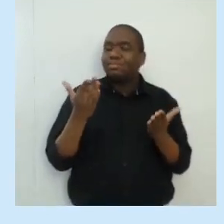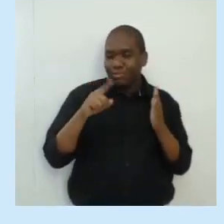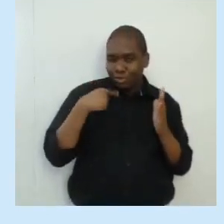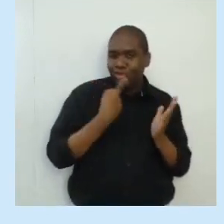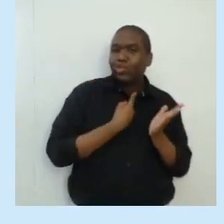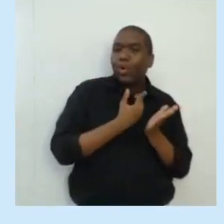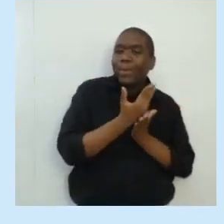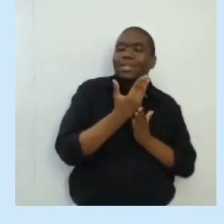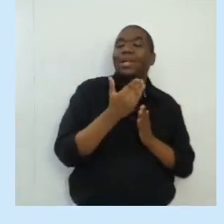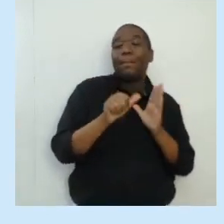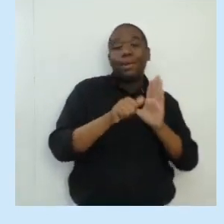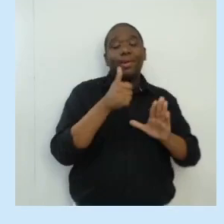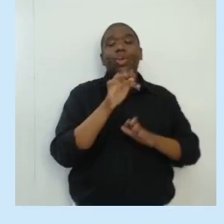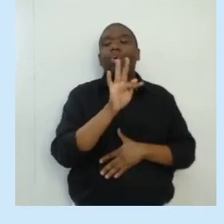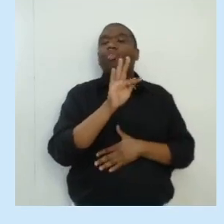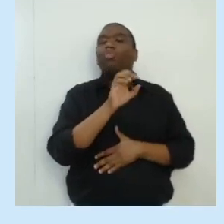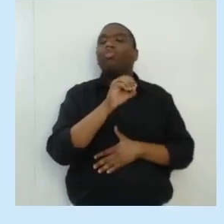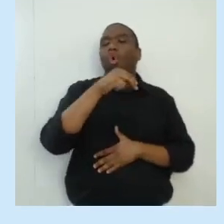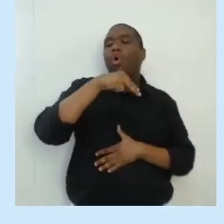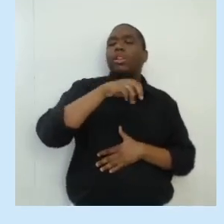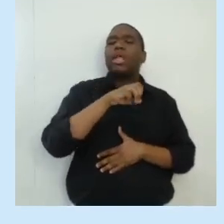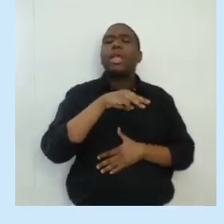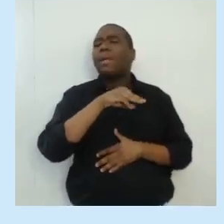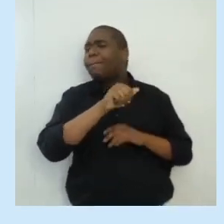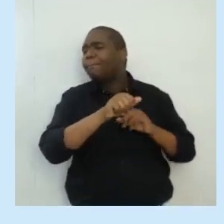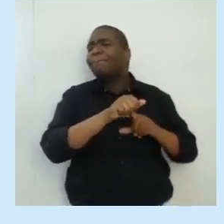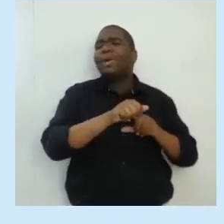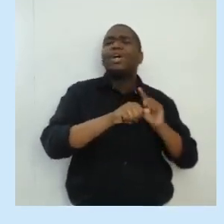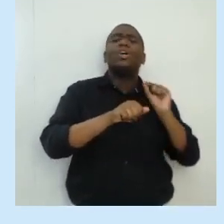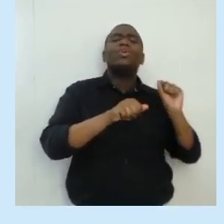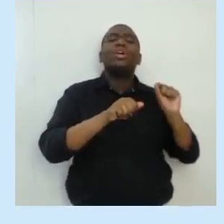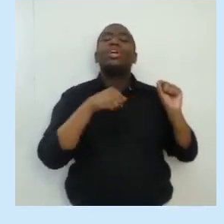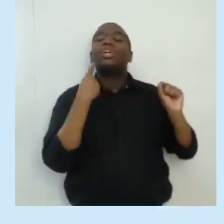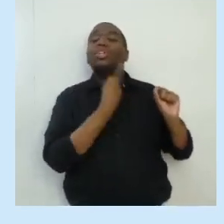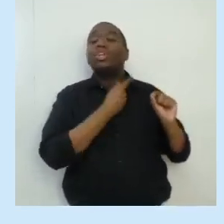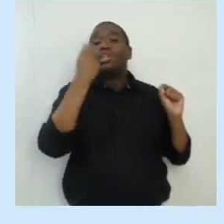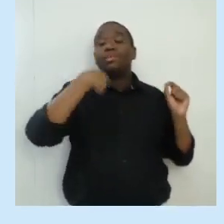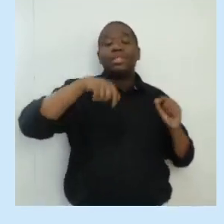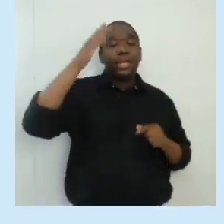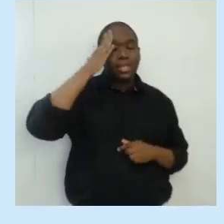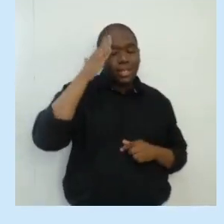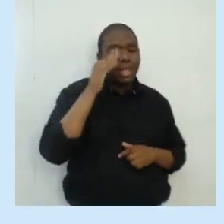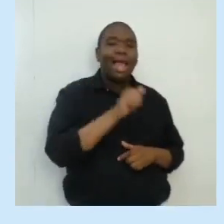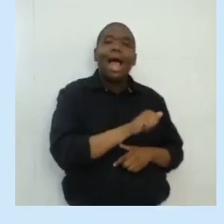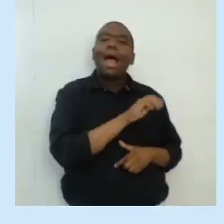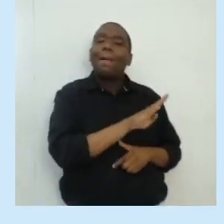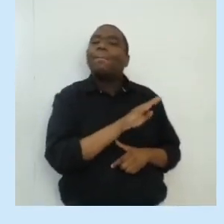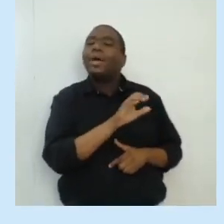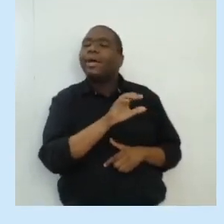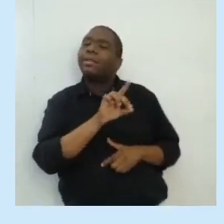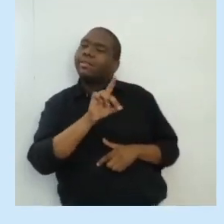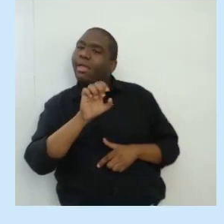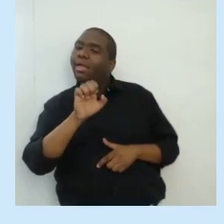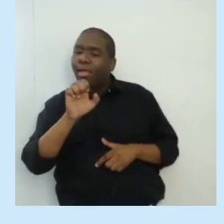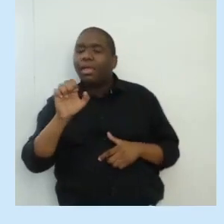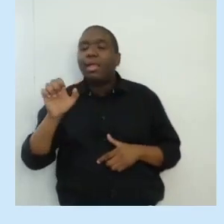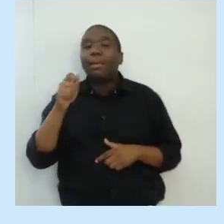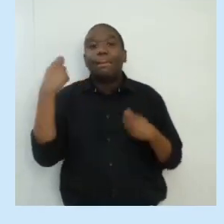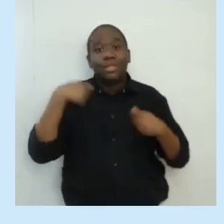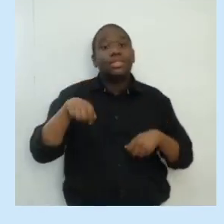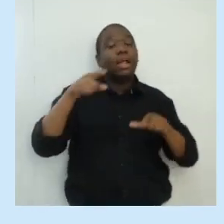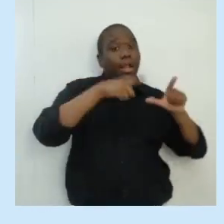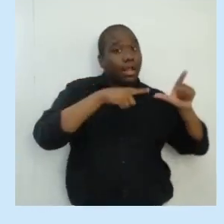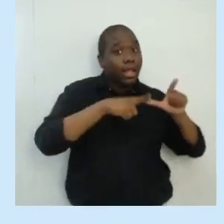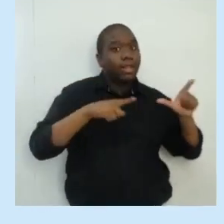gente vai entender o alfabeto, o nosso alfabeto, que é esse conjunto de letras